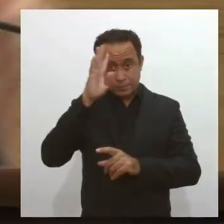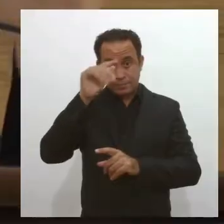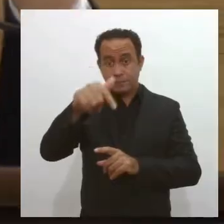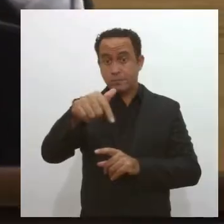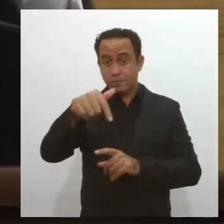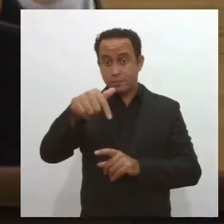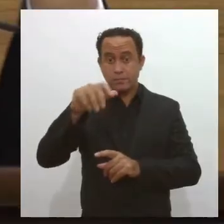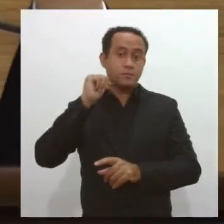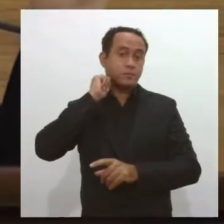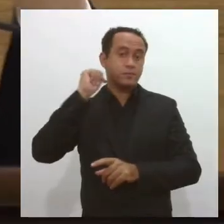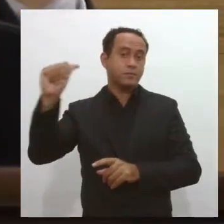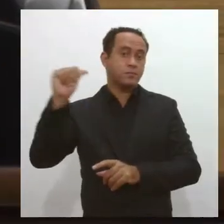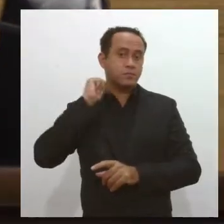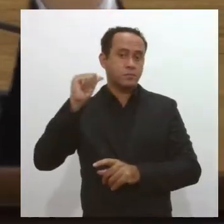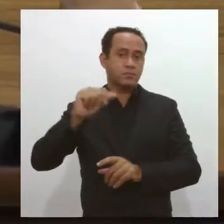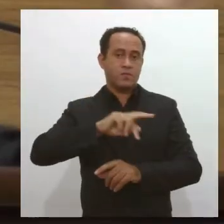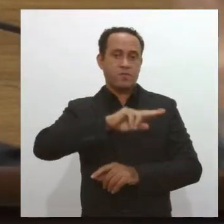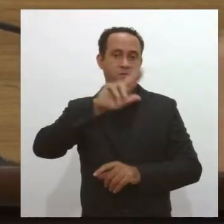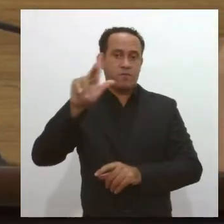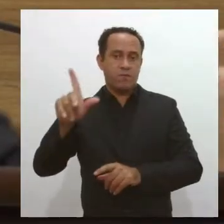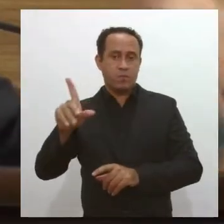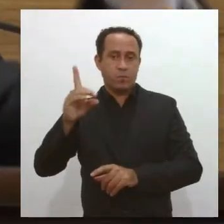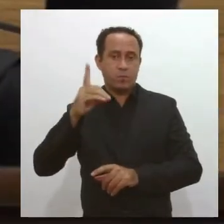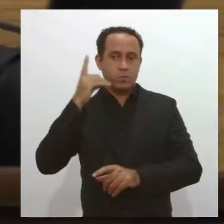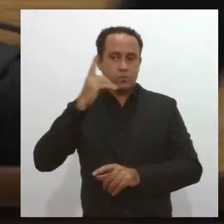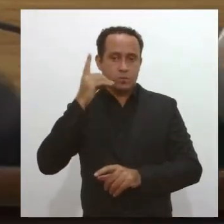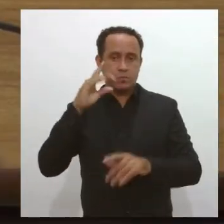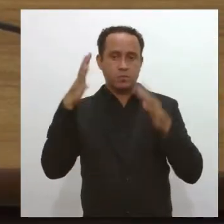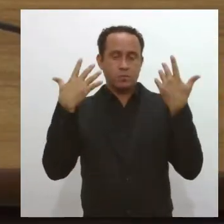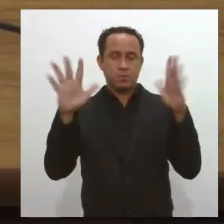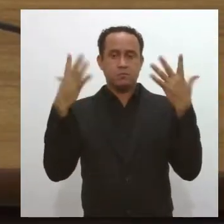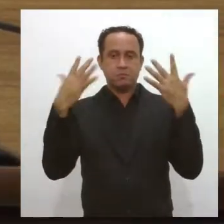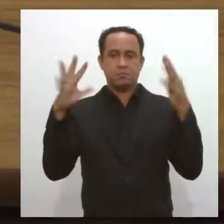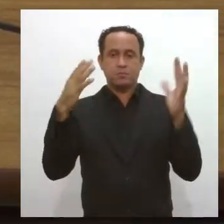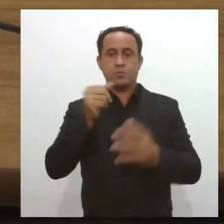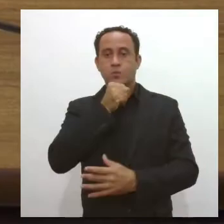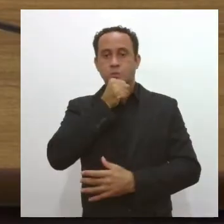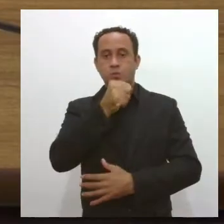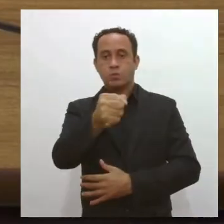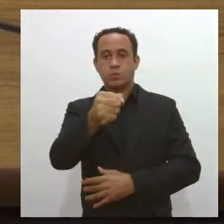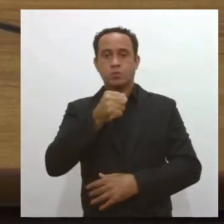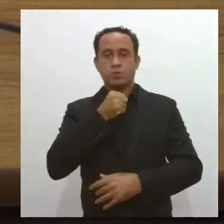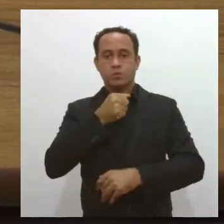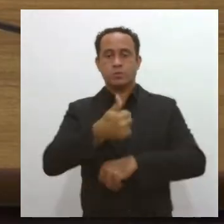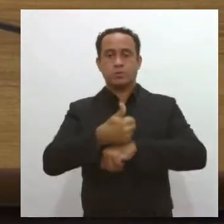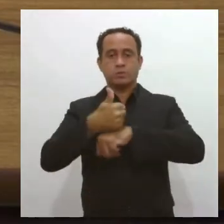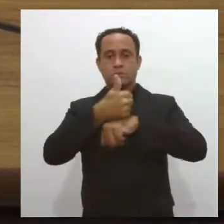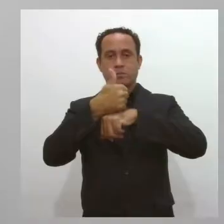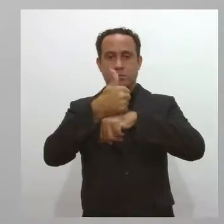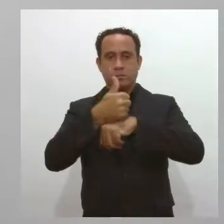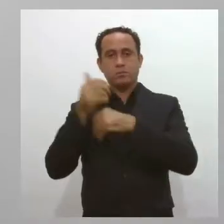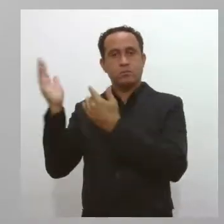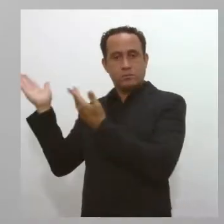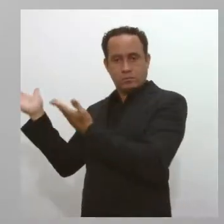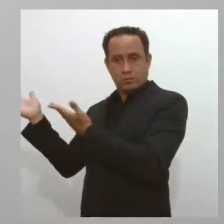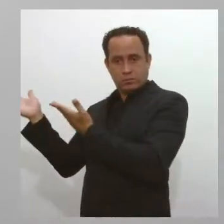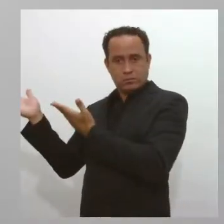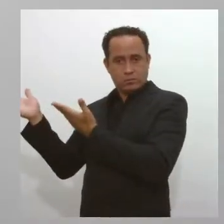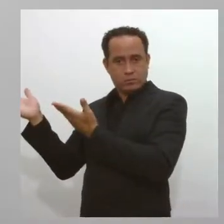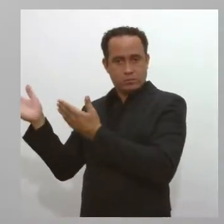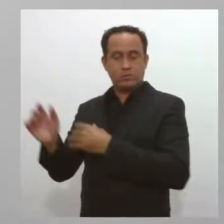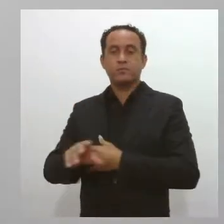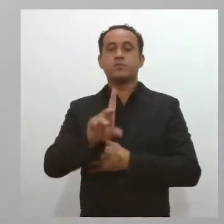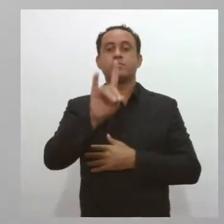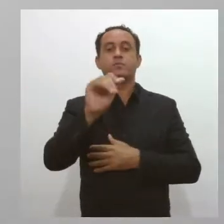abril, vários deputados prestaram homenagem aos jornalistas. Um deles foi o deputado Zezinho Sobral. Nesse dia